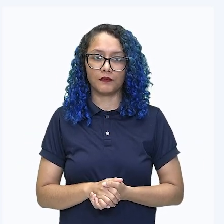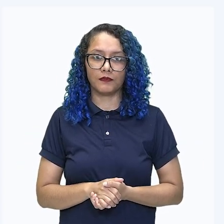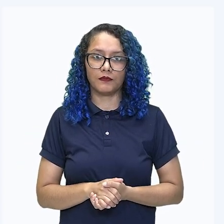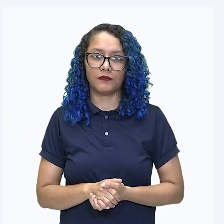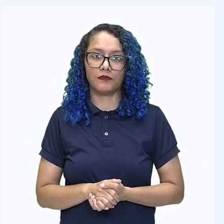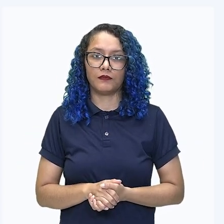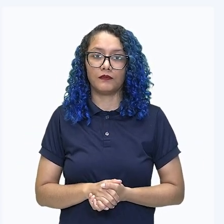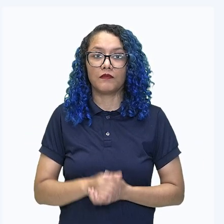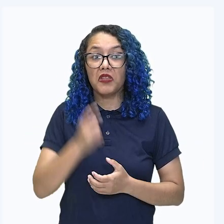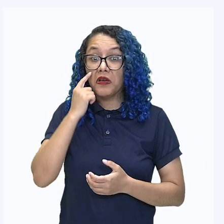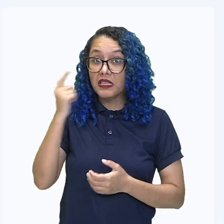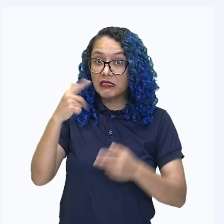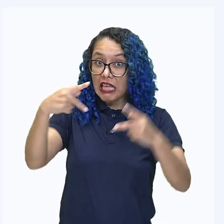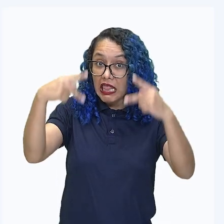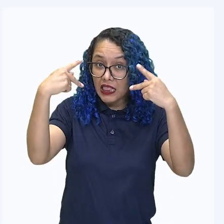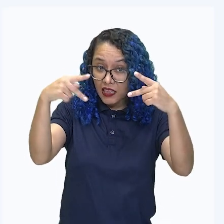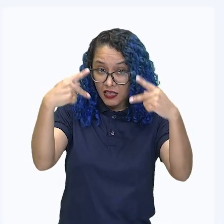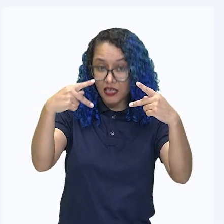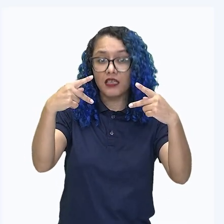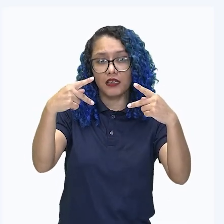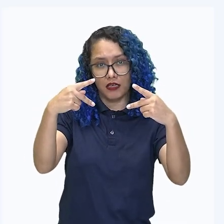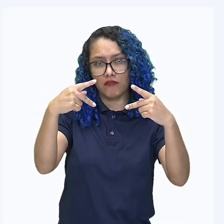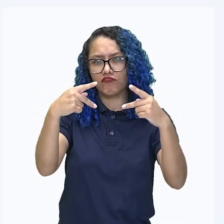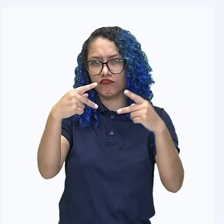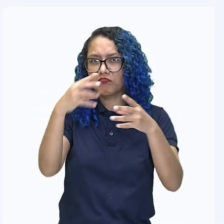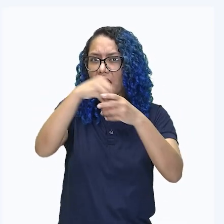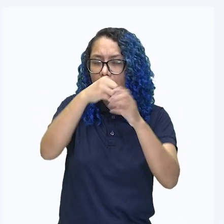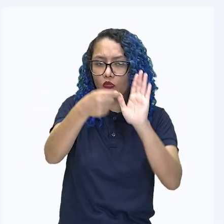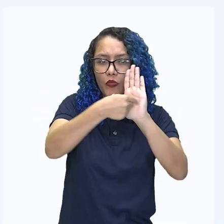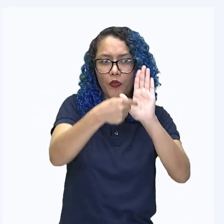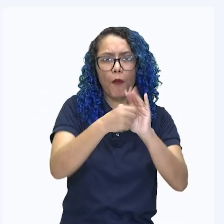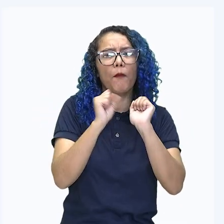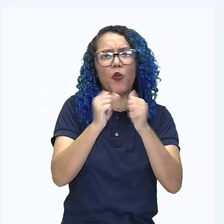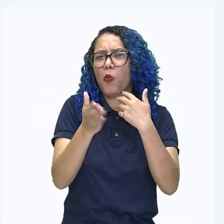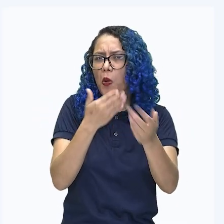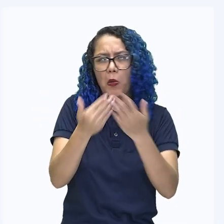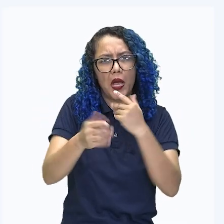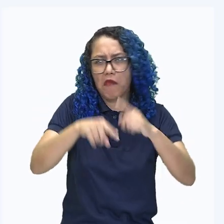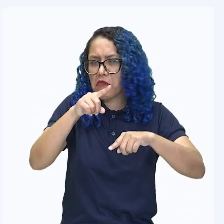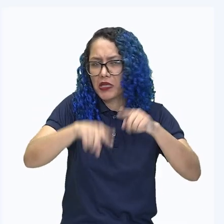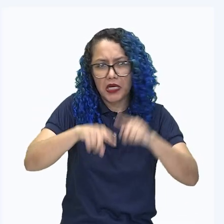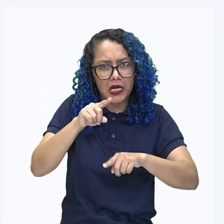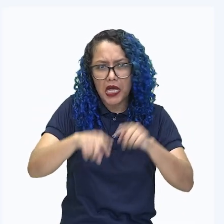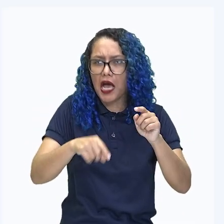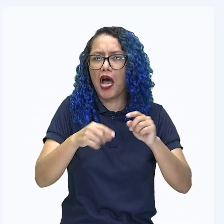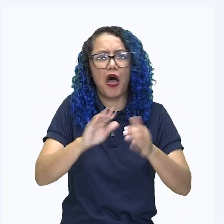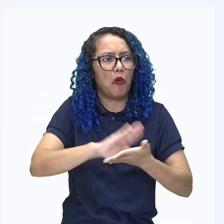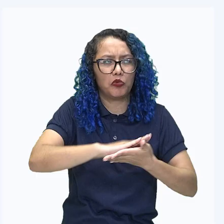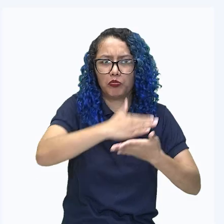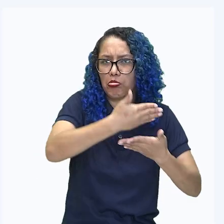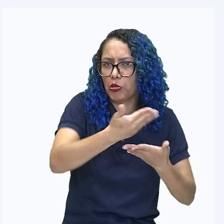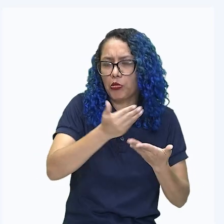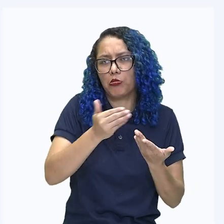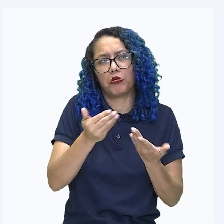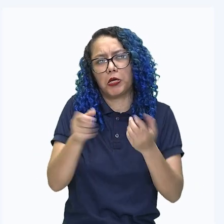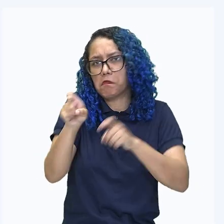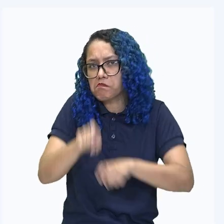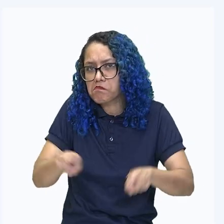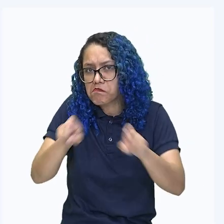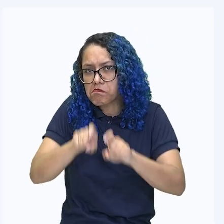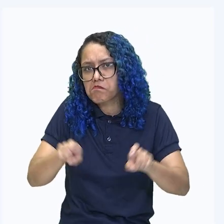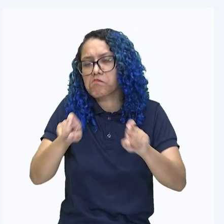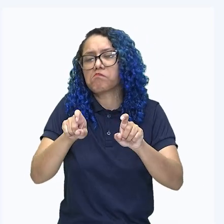diariodigital.seduc.am.gov.br. Com esse endereço, com o navegador de internet, eu posso acessar de qualquer dispositivo, do meu notebook, do meu